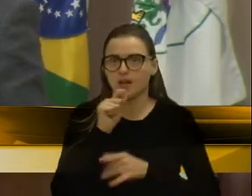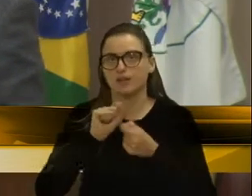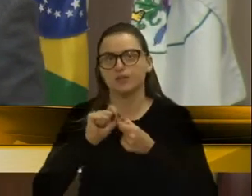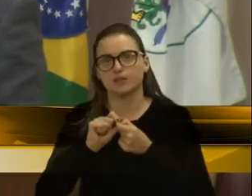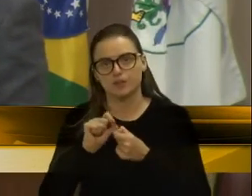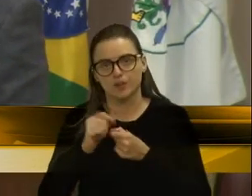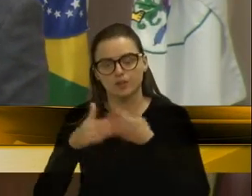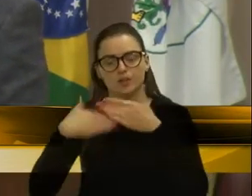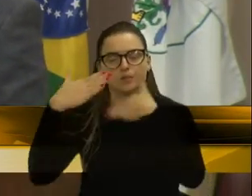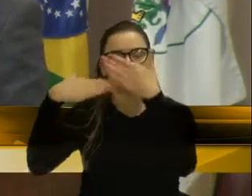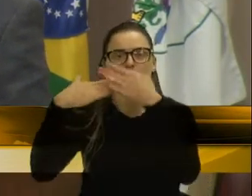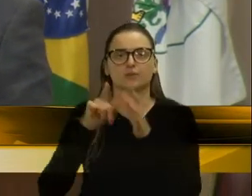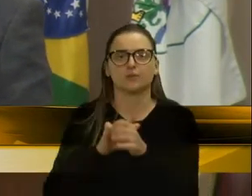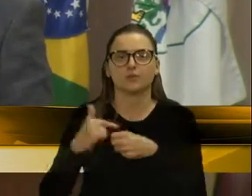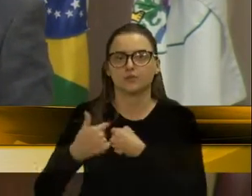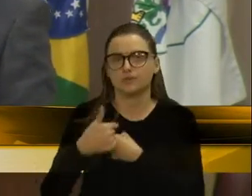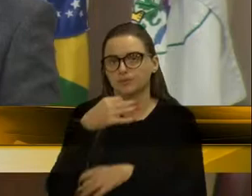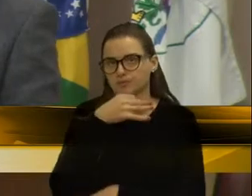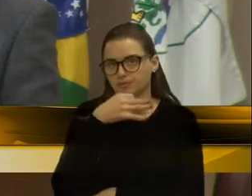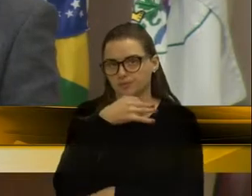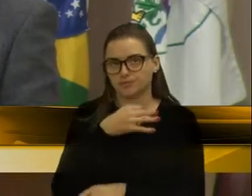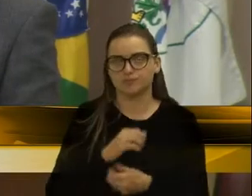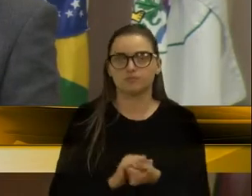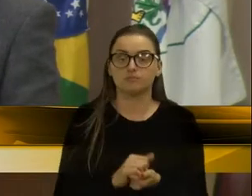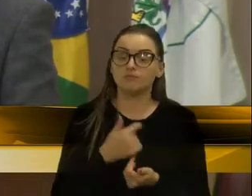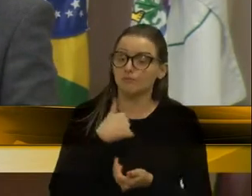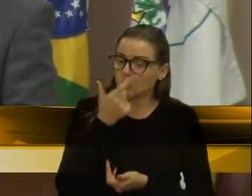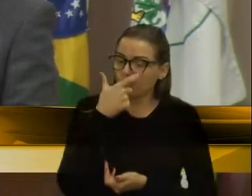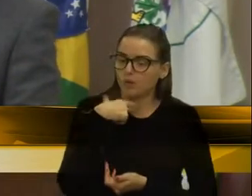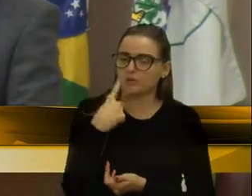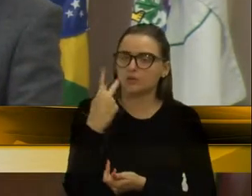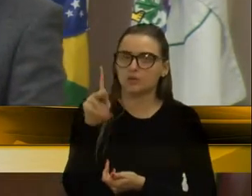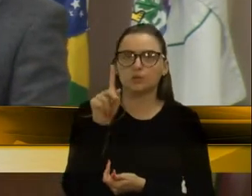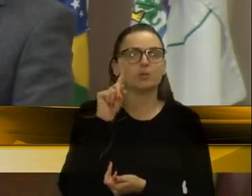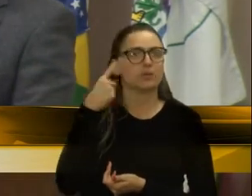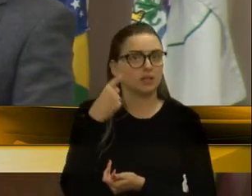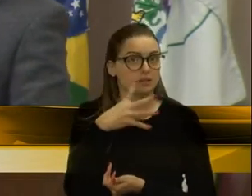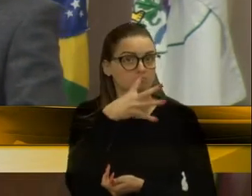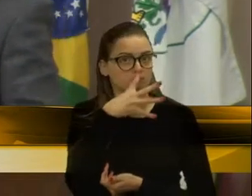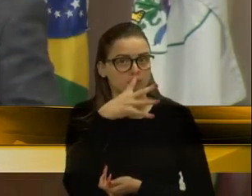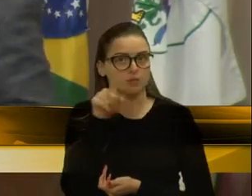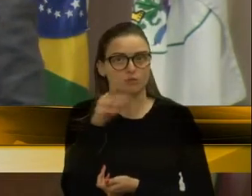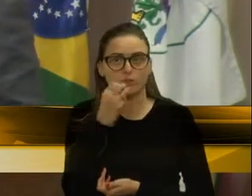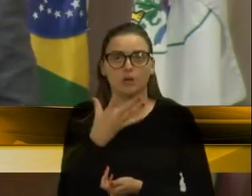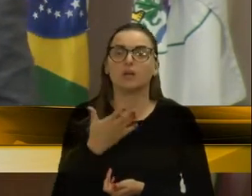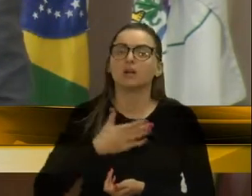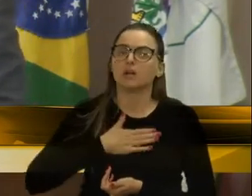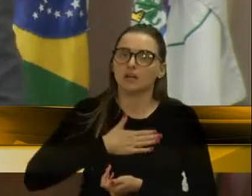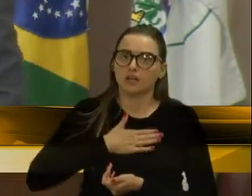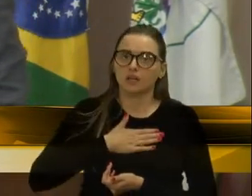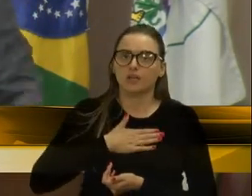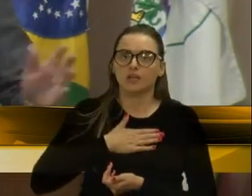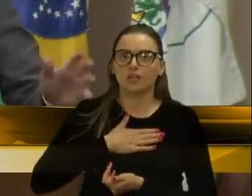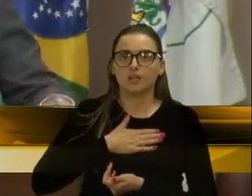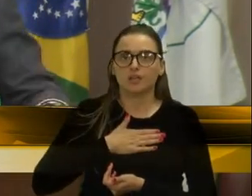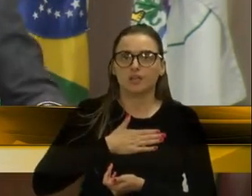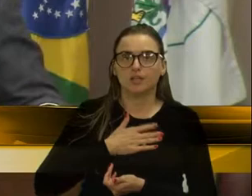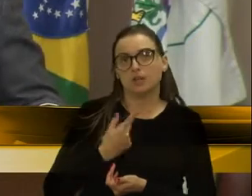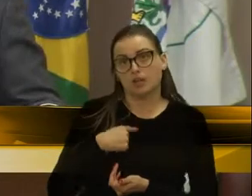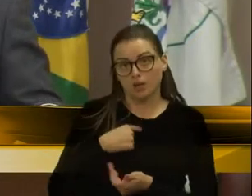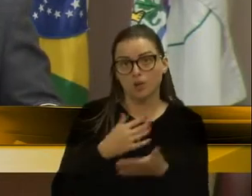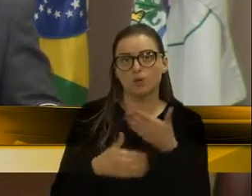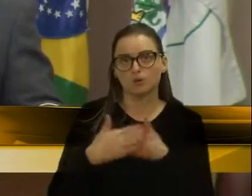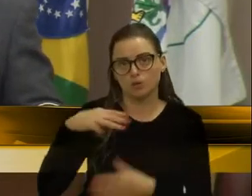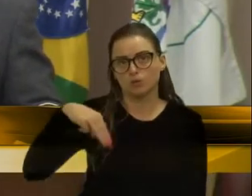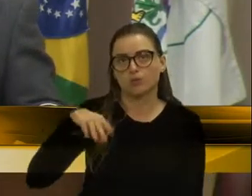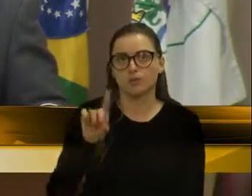o desenvolvimento do município de caxias do sul é uma idéia louvável e de minha parte com certeza de toda a bancada do